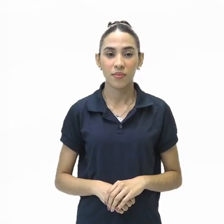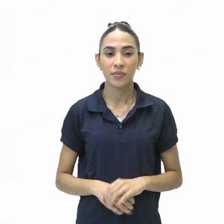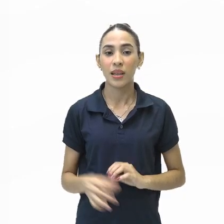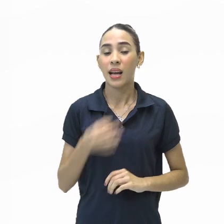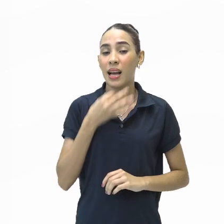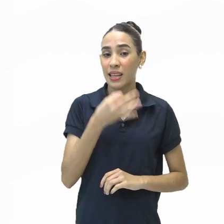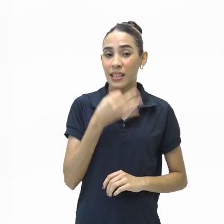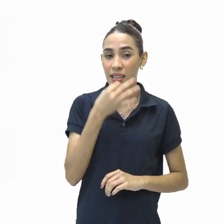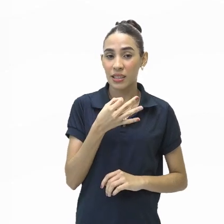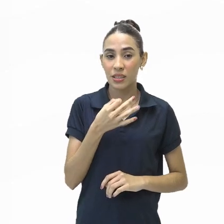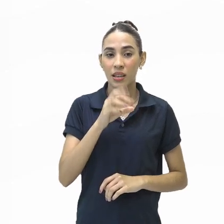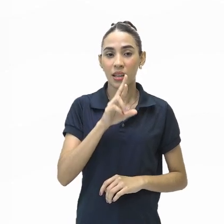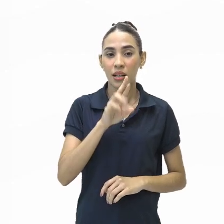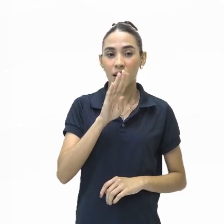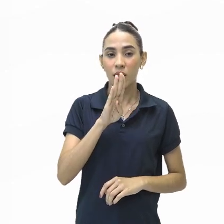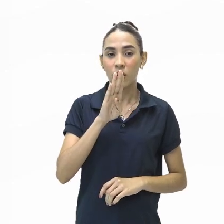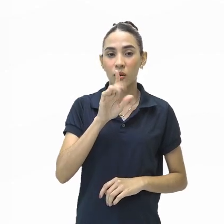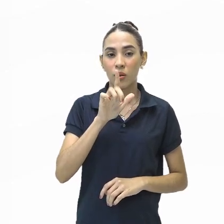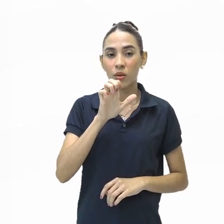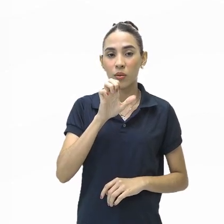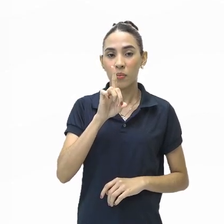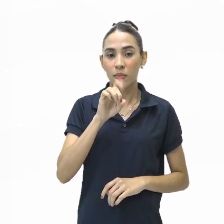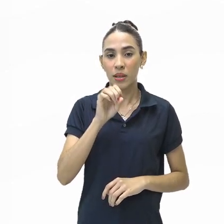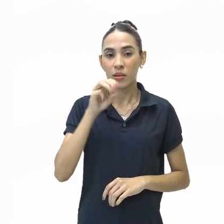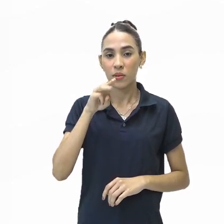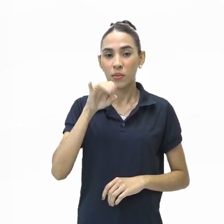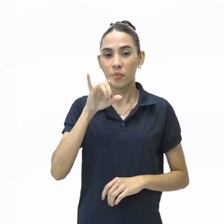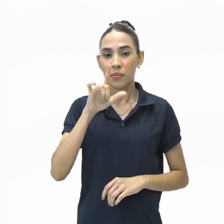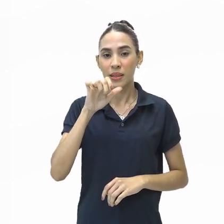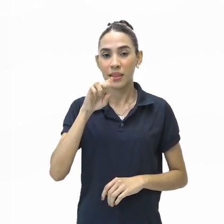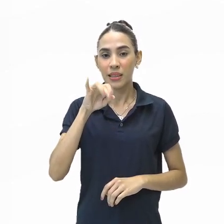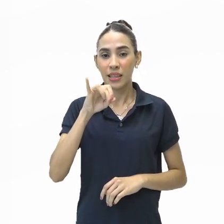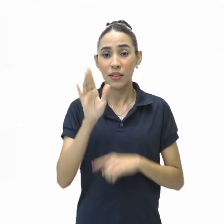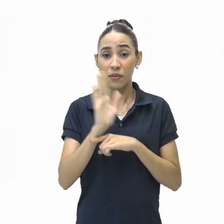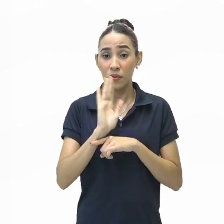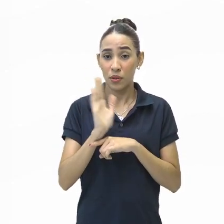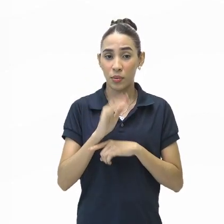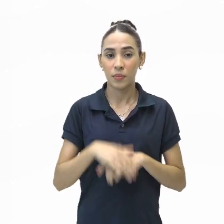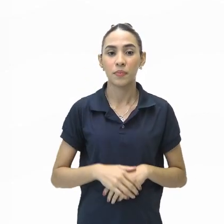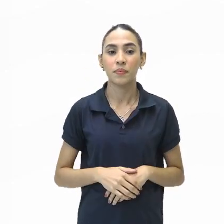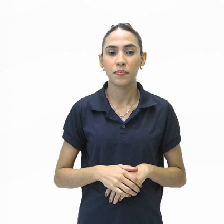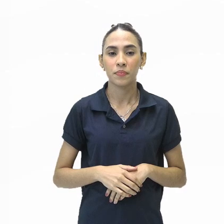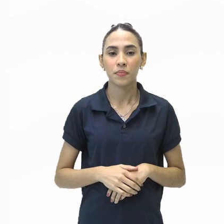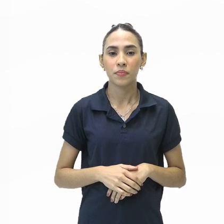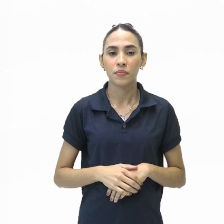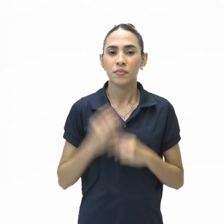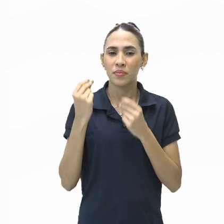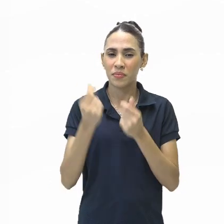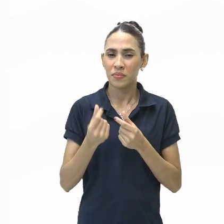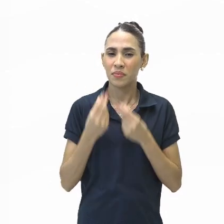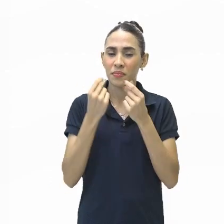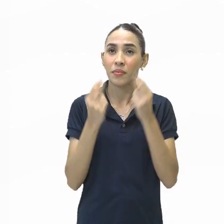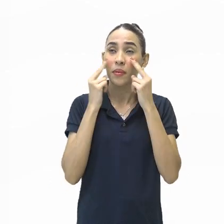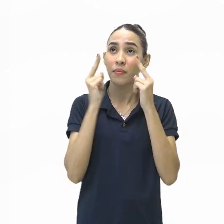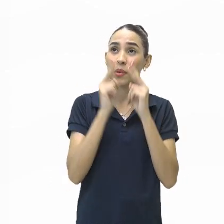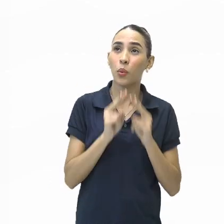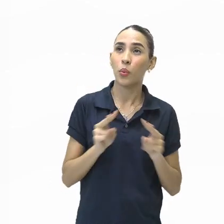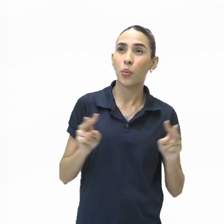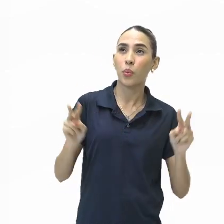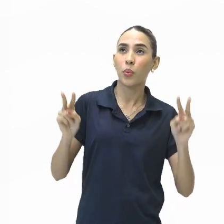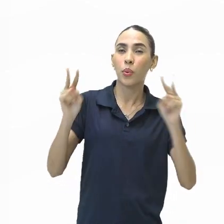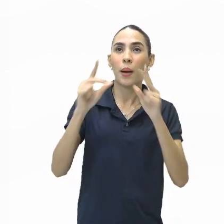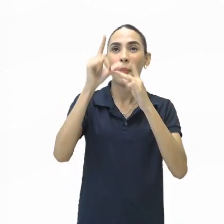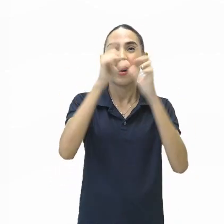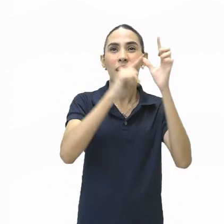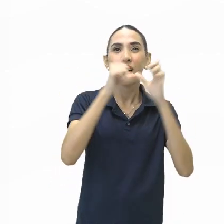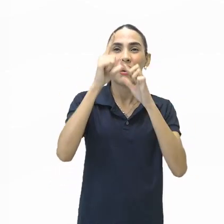Crítica de Robledo Milani sobre o filme Interestelar. Passamos tanto tempo olhando para as estrelas, tentando